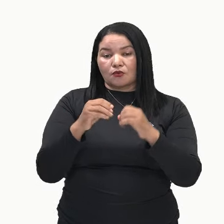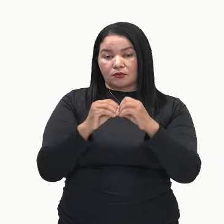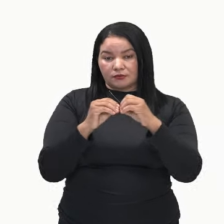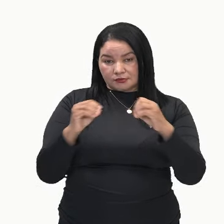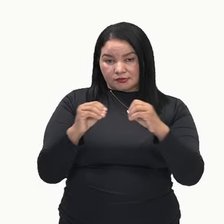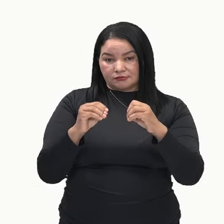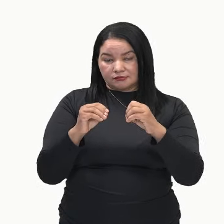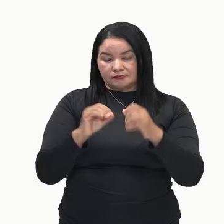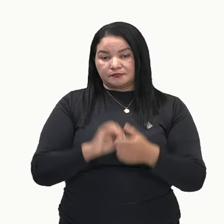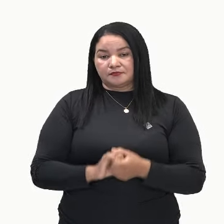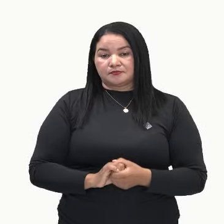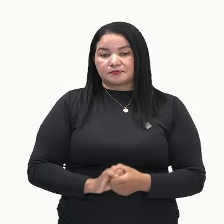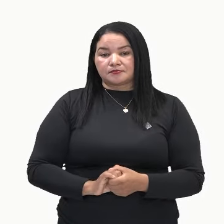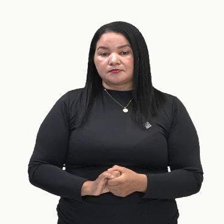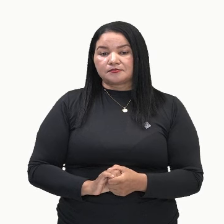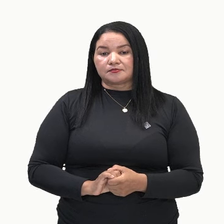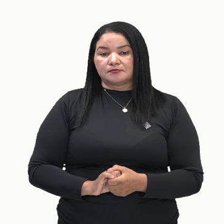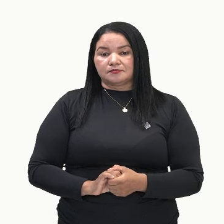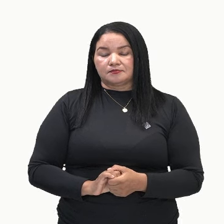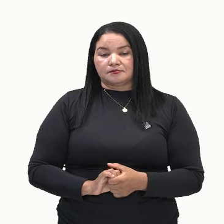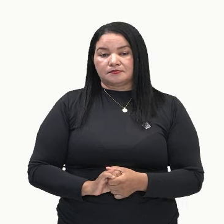oração